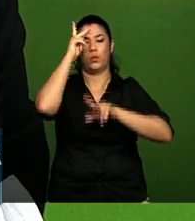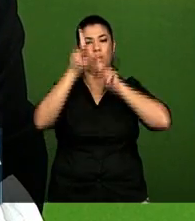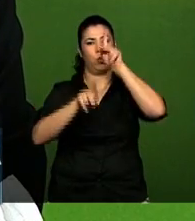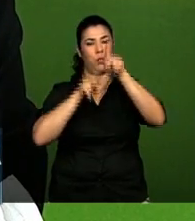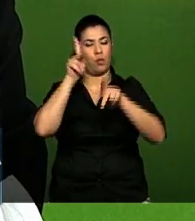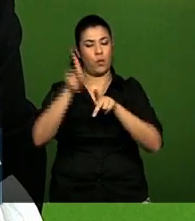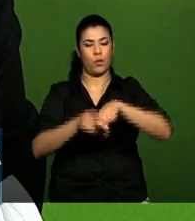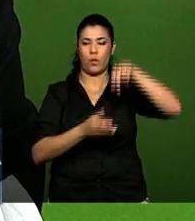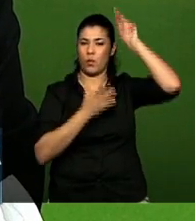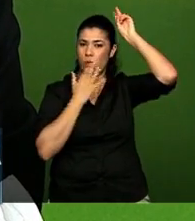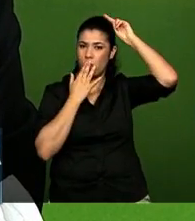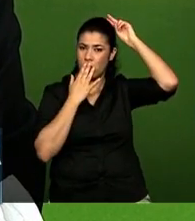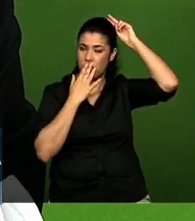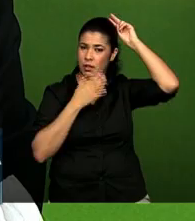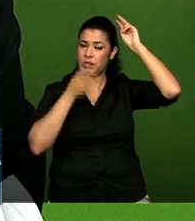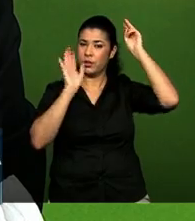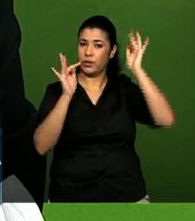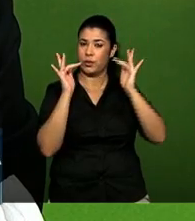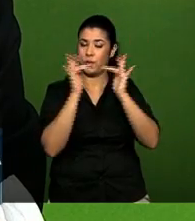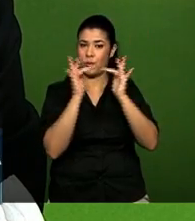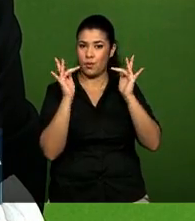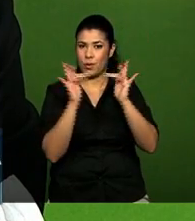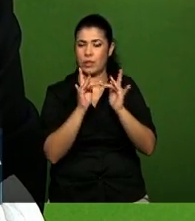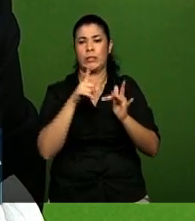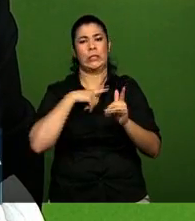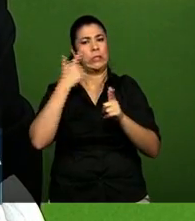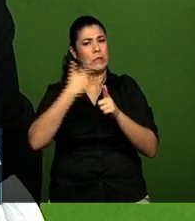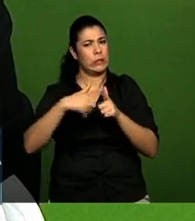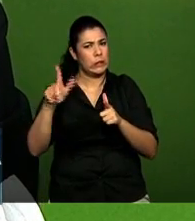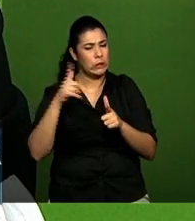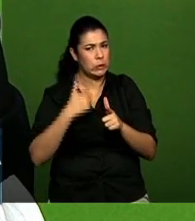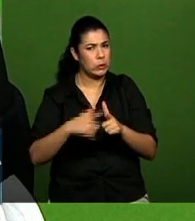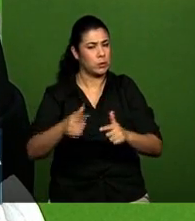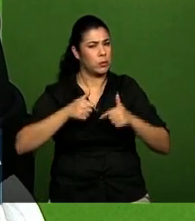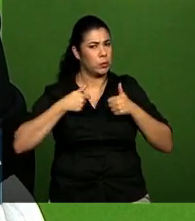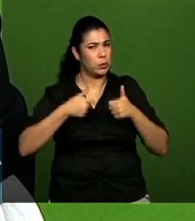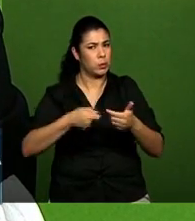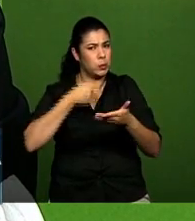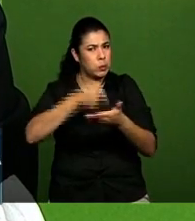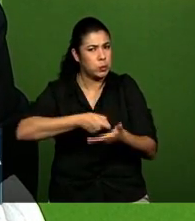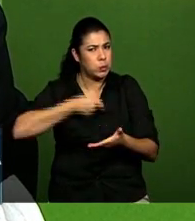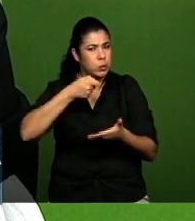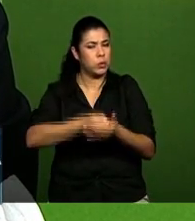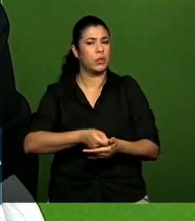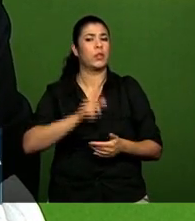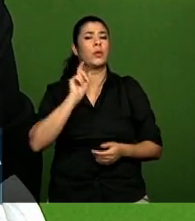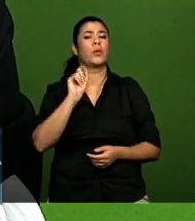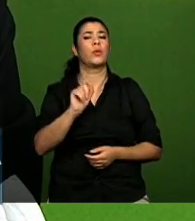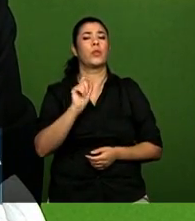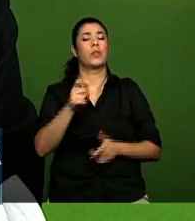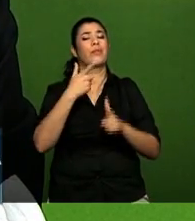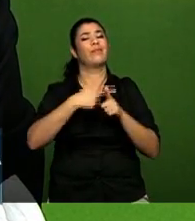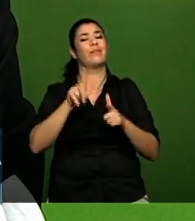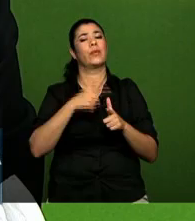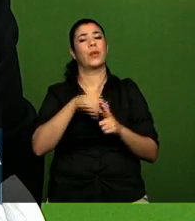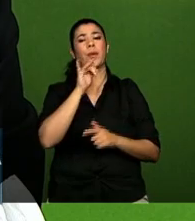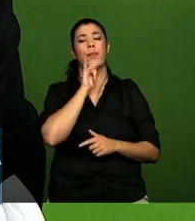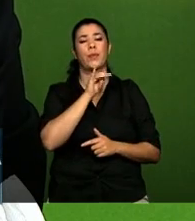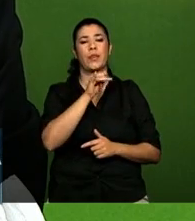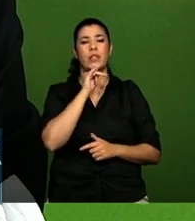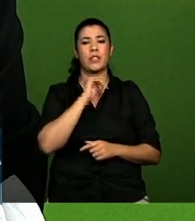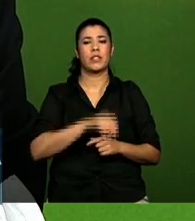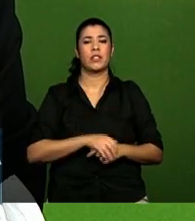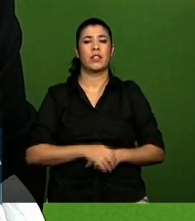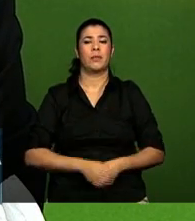convivemos sim com impasses importantes e especialmente impasses em relação à demarcação de algumas áreas e